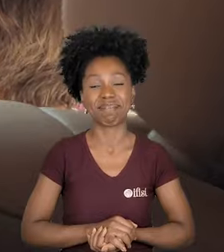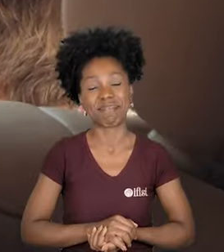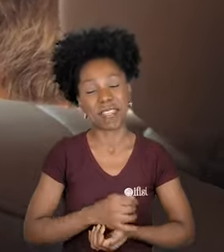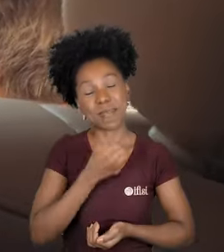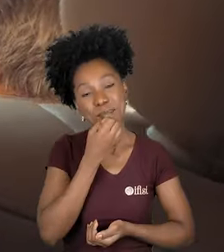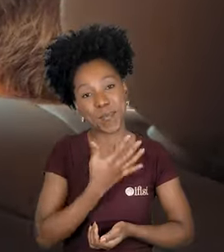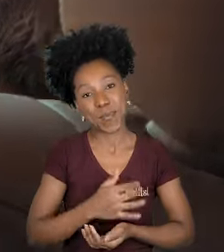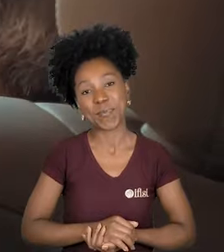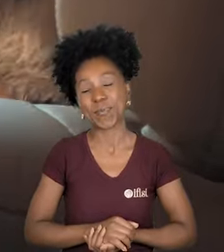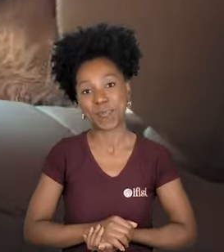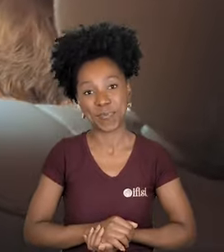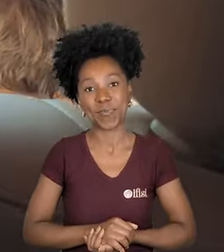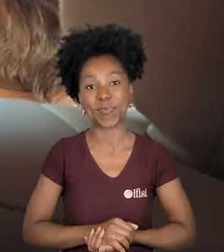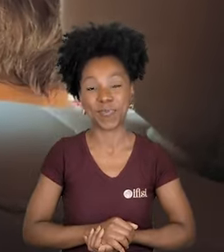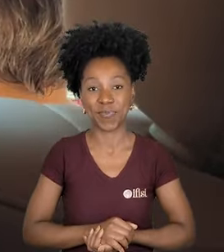Difícil. Finalmente, né?